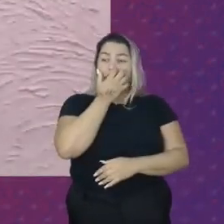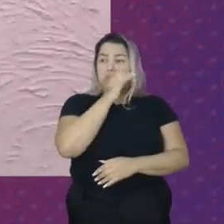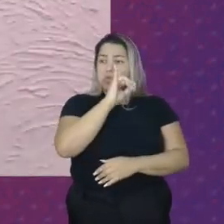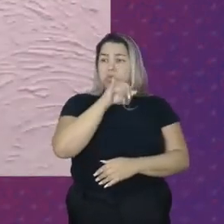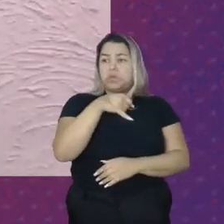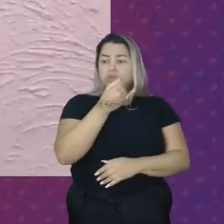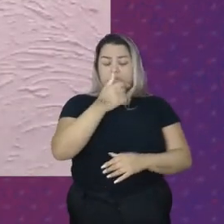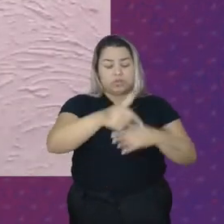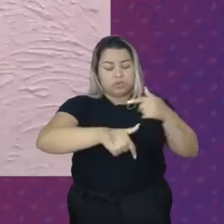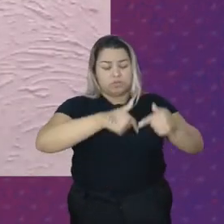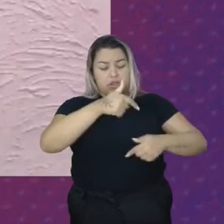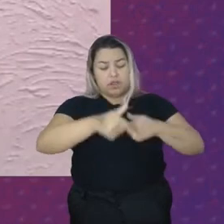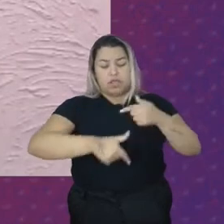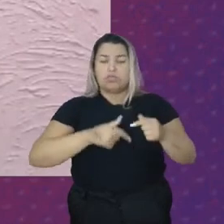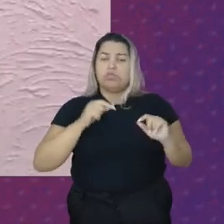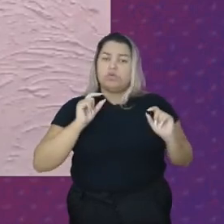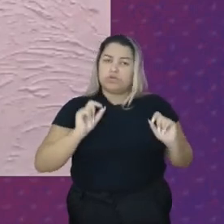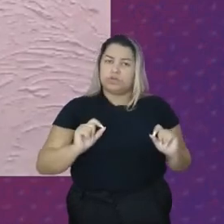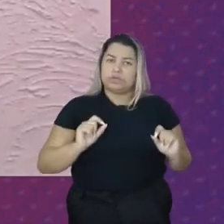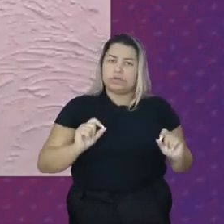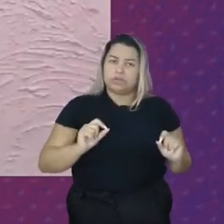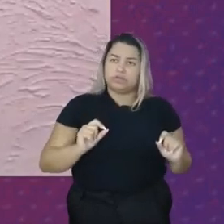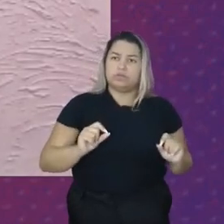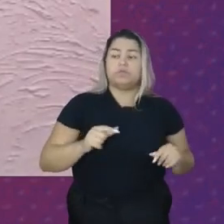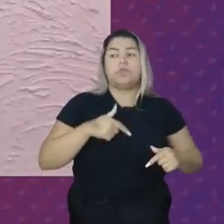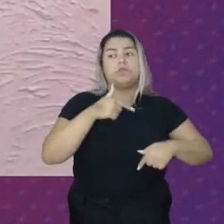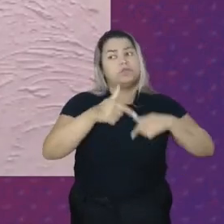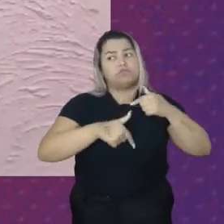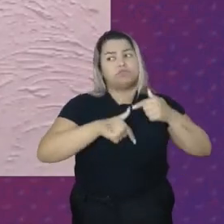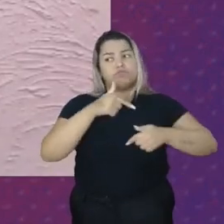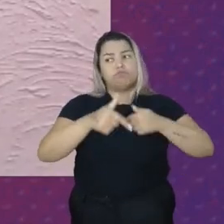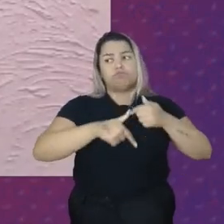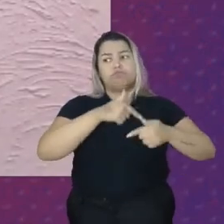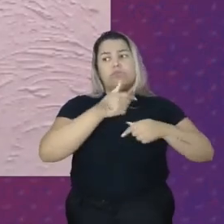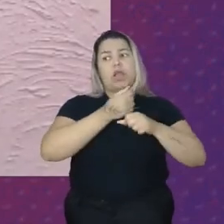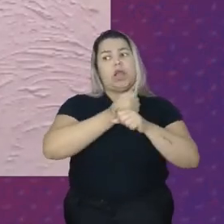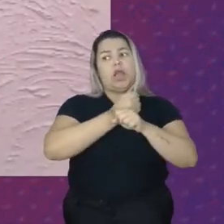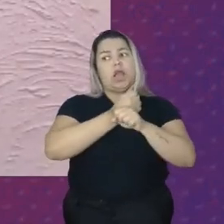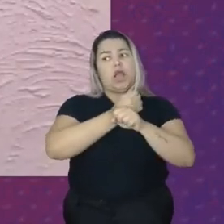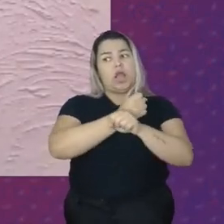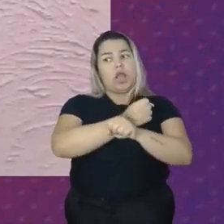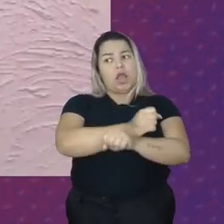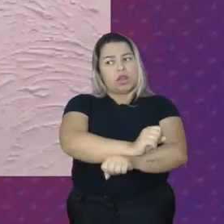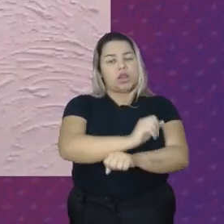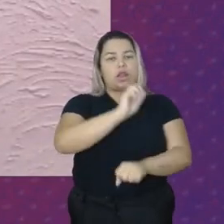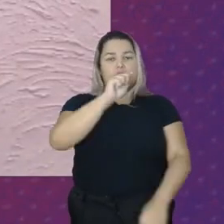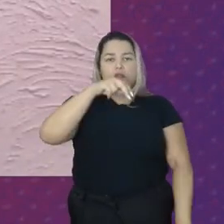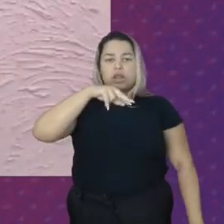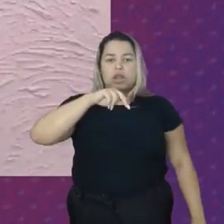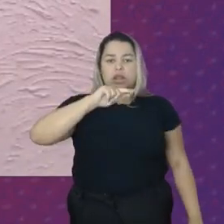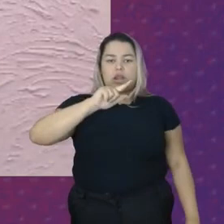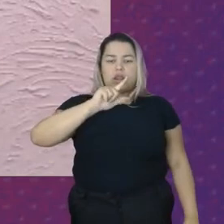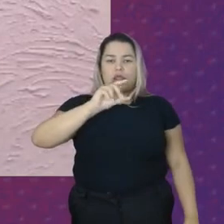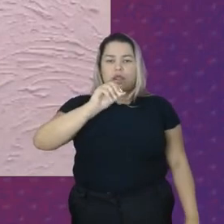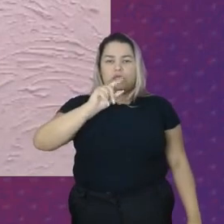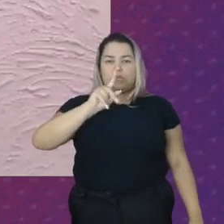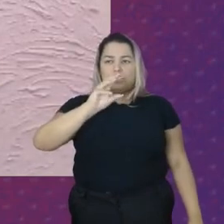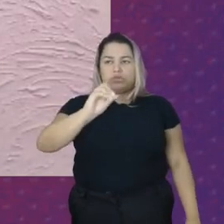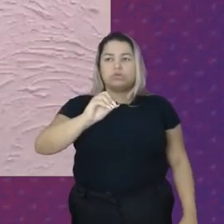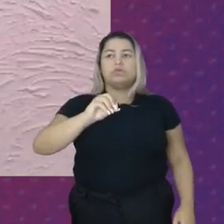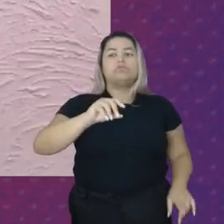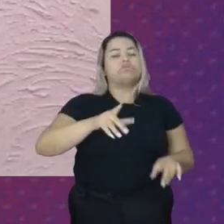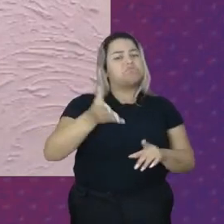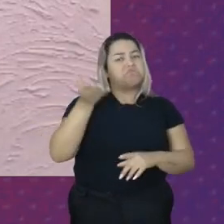da trabalhadora e nesse trabalho análogo à escravidão. Então, nessa época de doença,